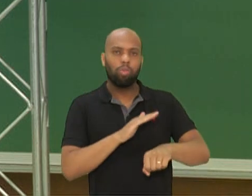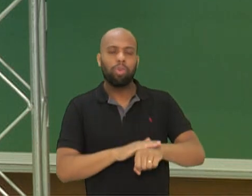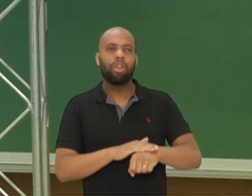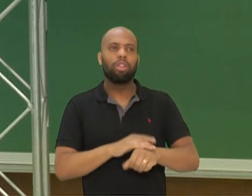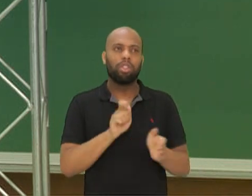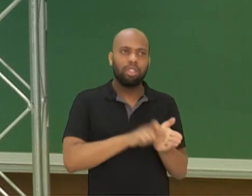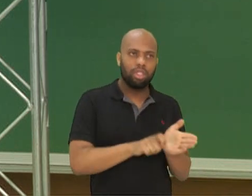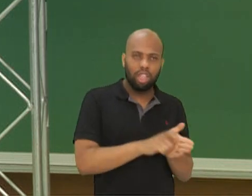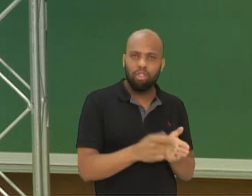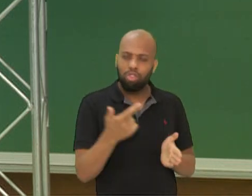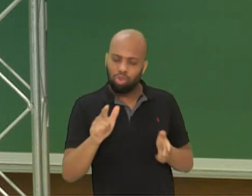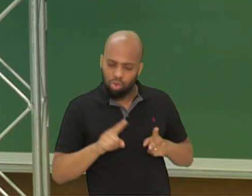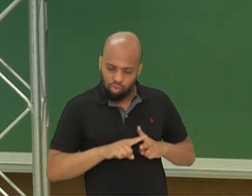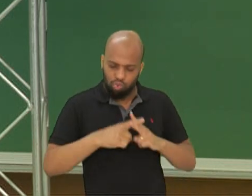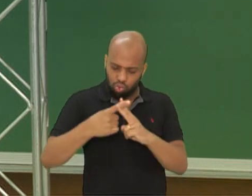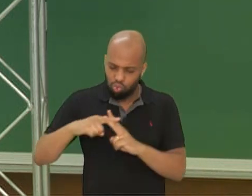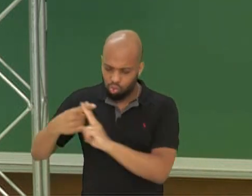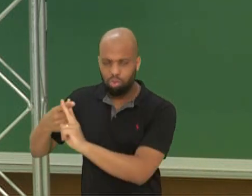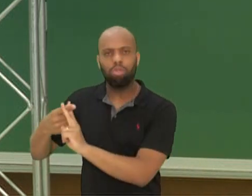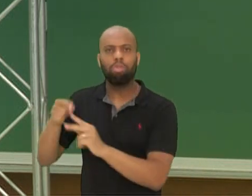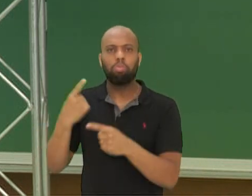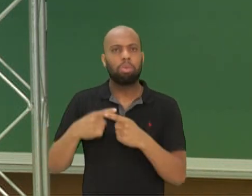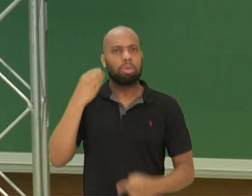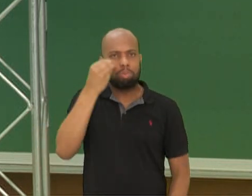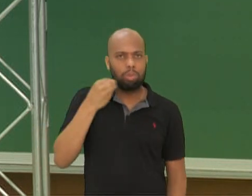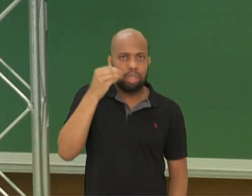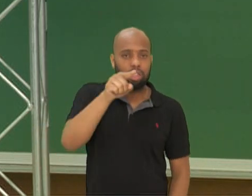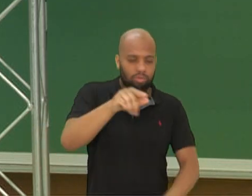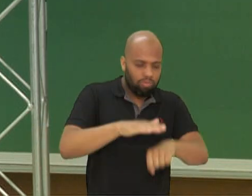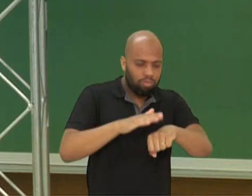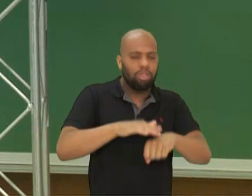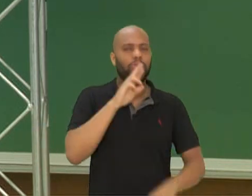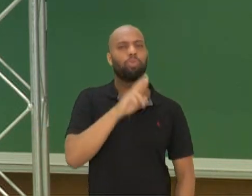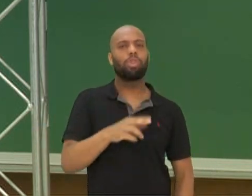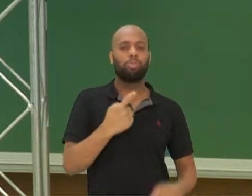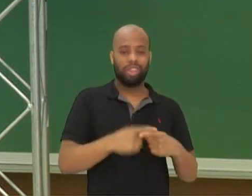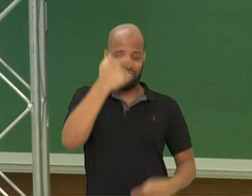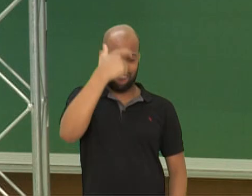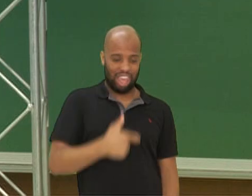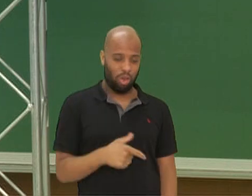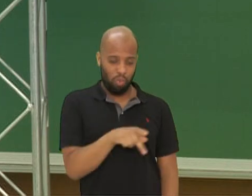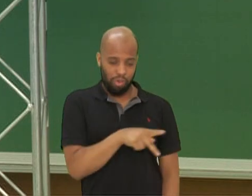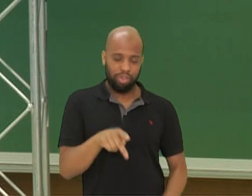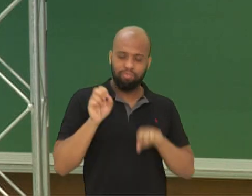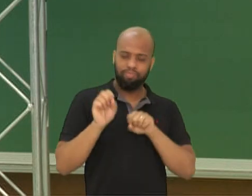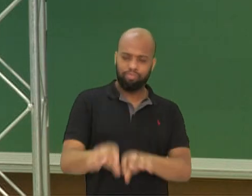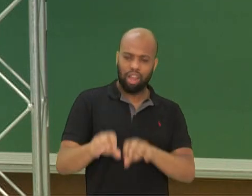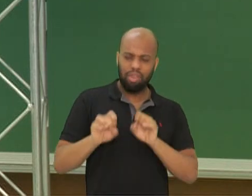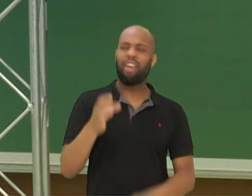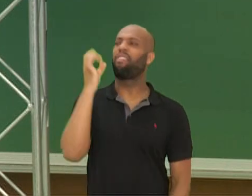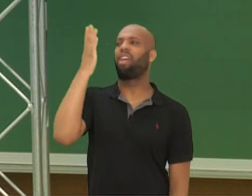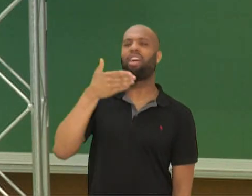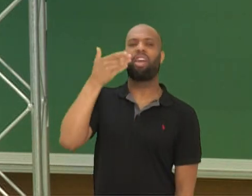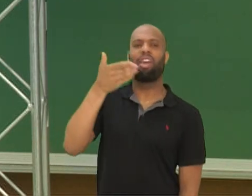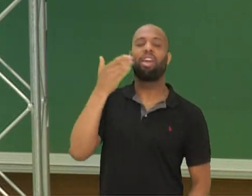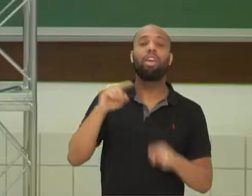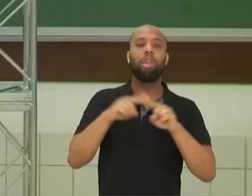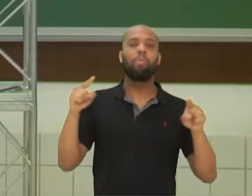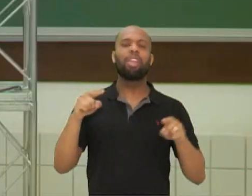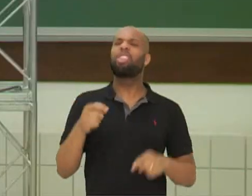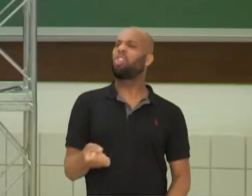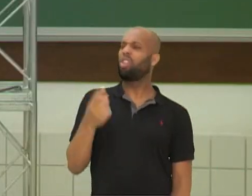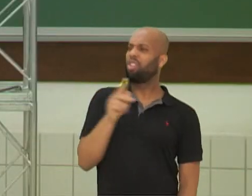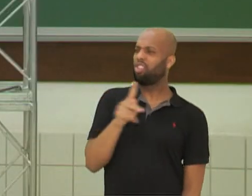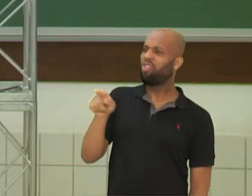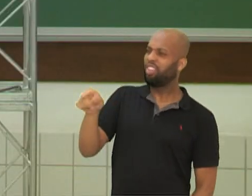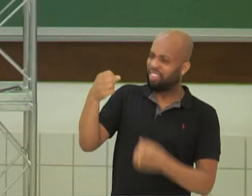de potenciação. A gente fez outros exercícios. E aqui a gente encerra essa primeira parte, a